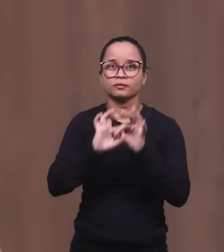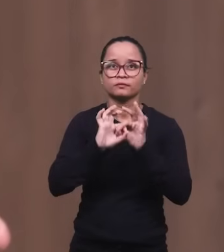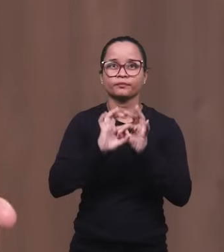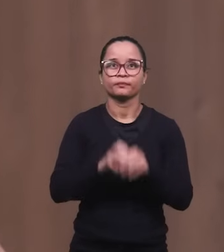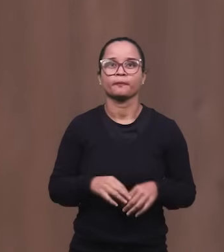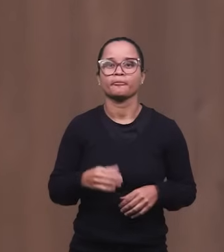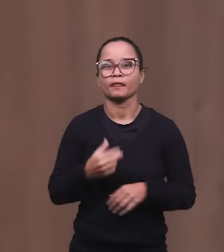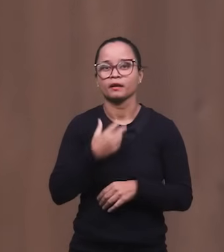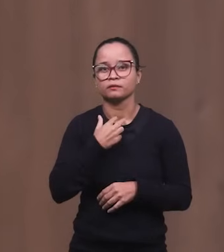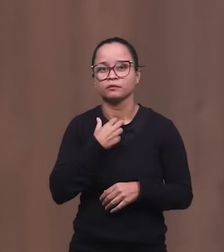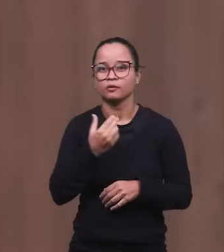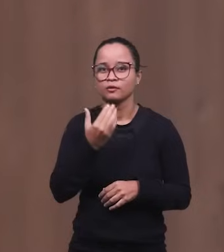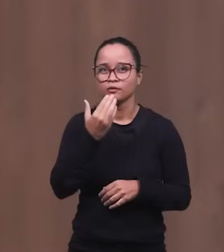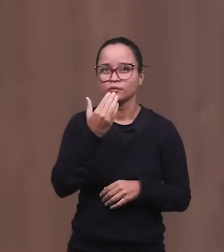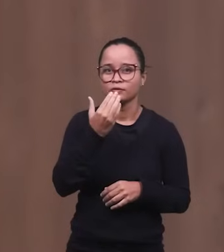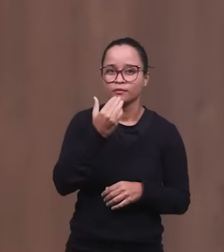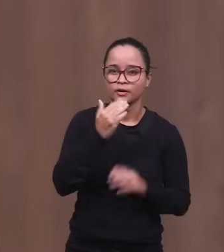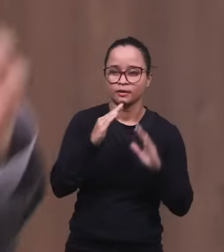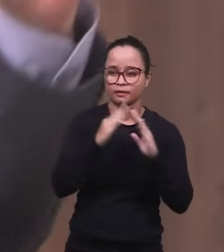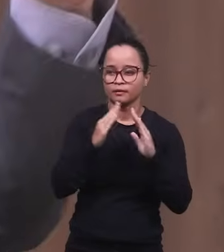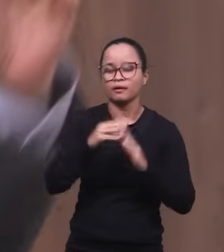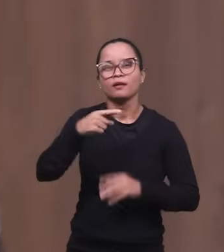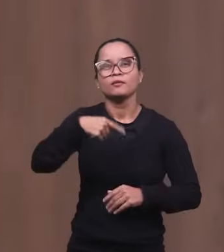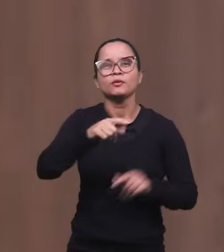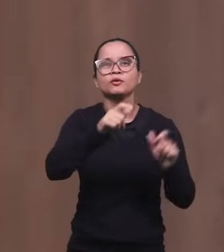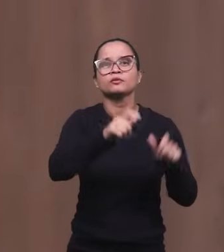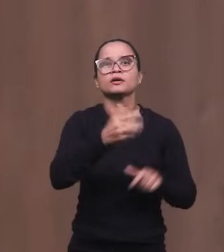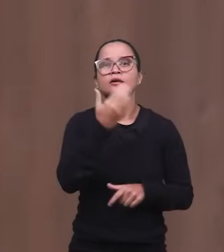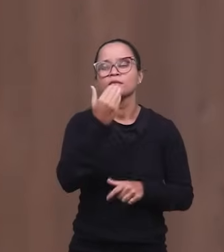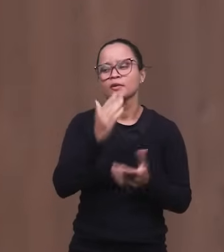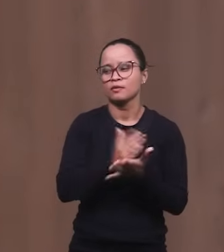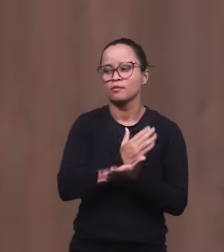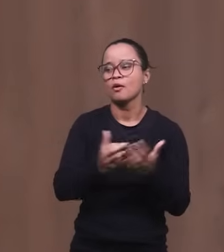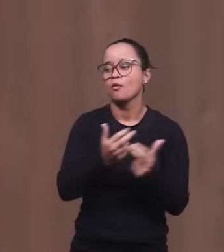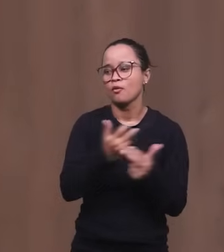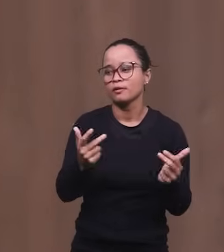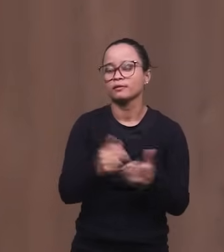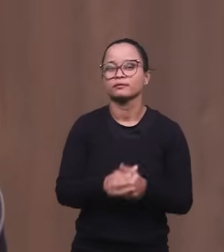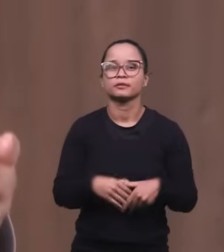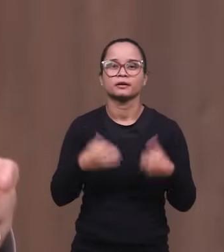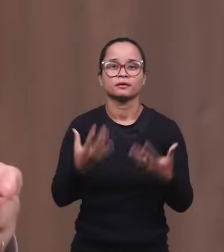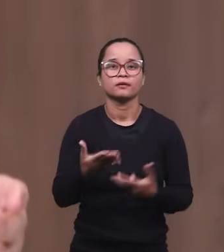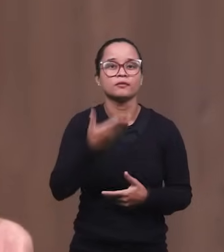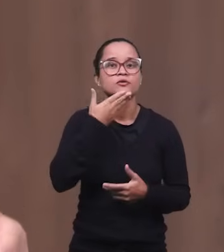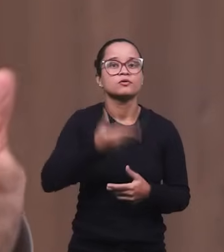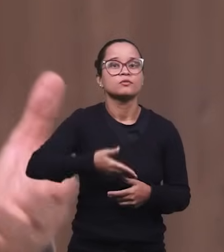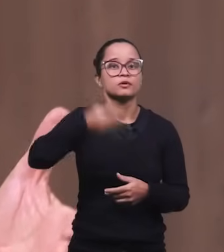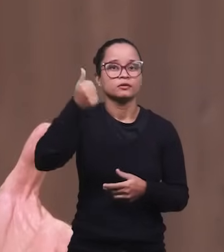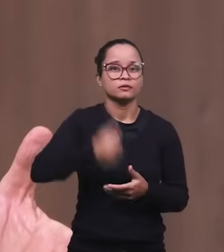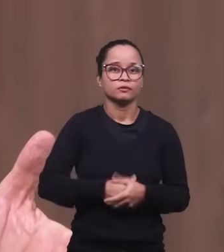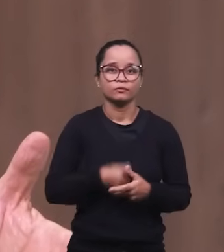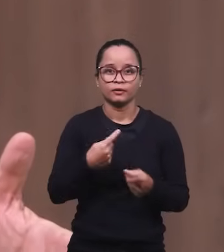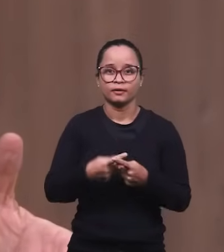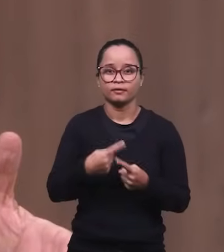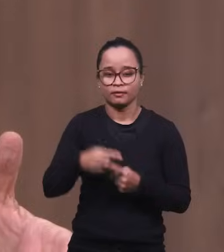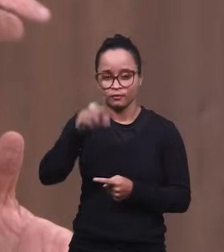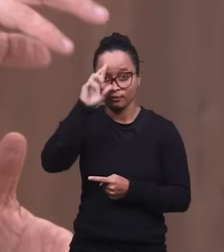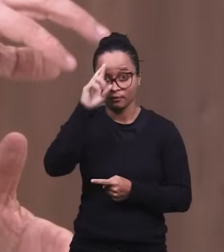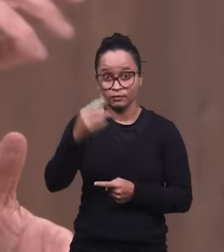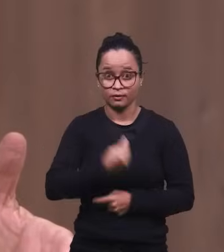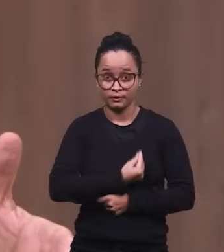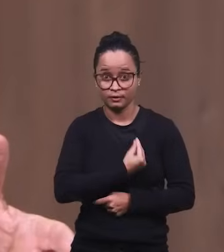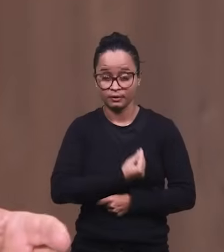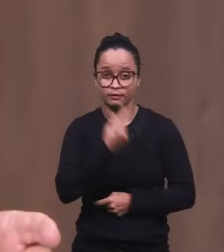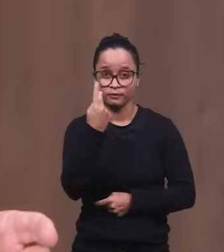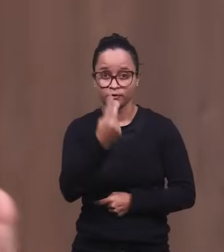é verdade? Não posso almoçar hoje em casa, vamos ali comer alguma coisinha, né? Então, assim, faça o melhor porque você tem o Senhor